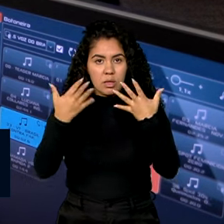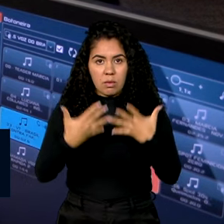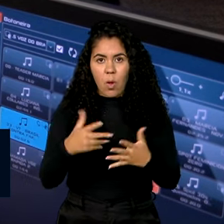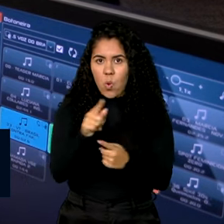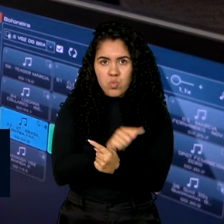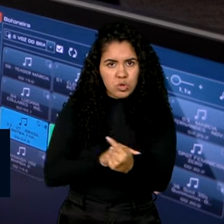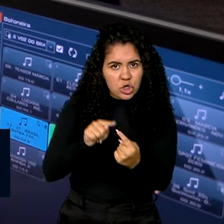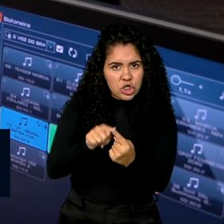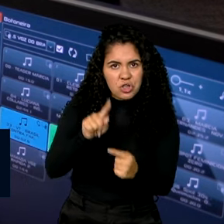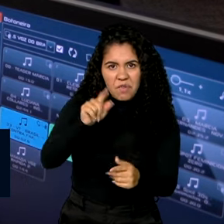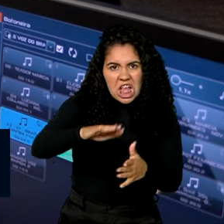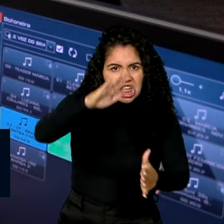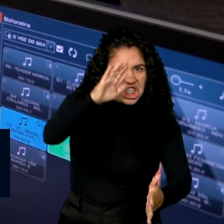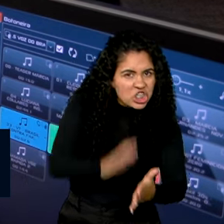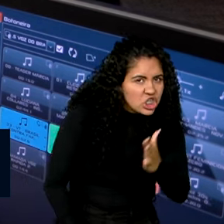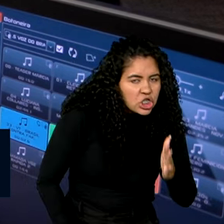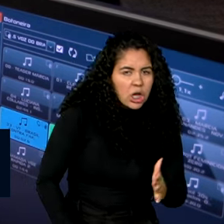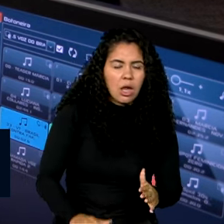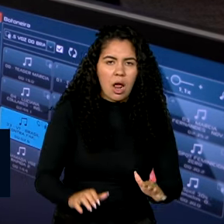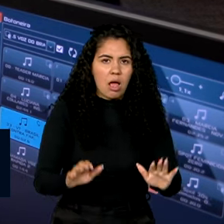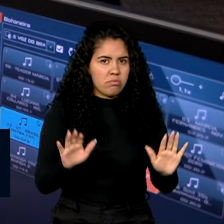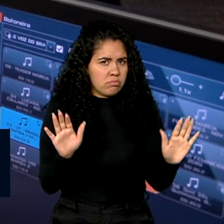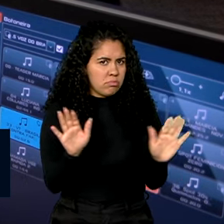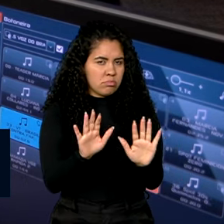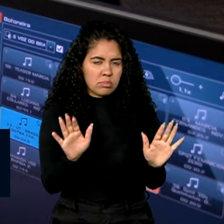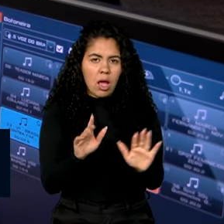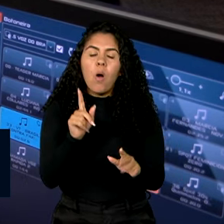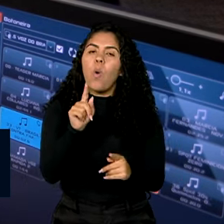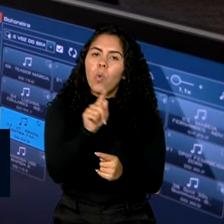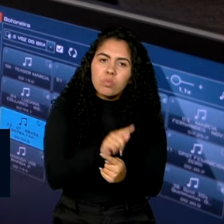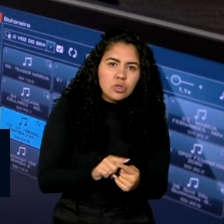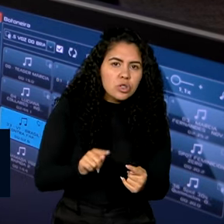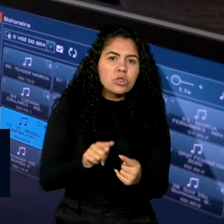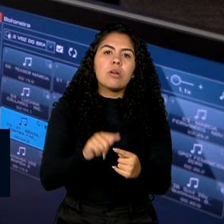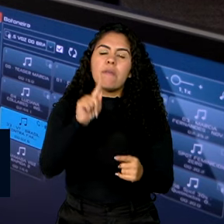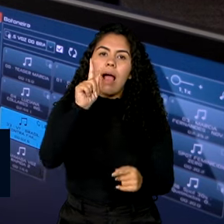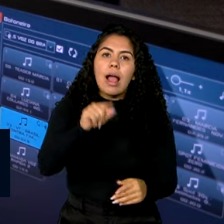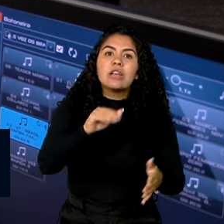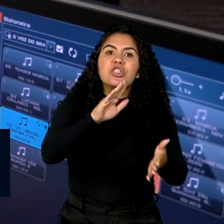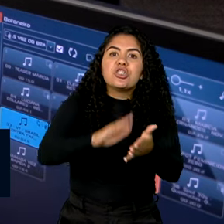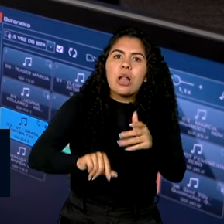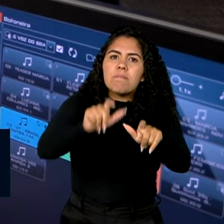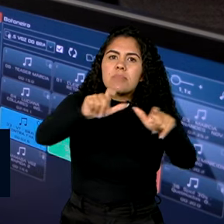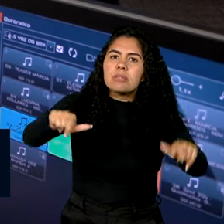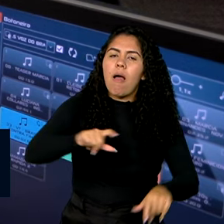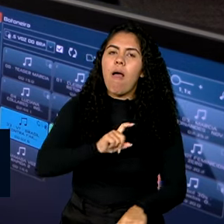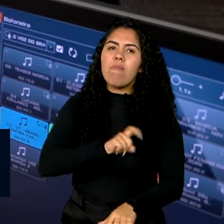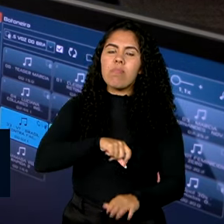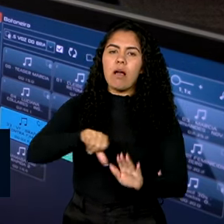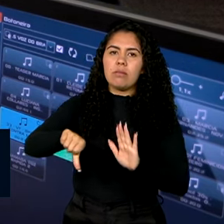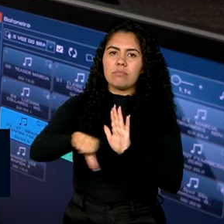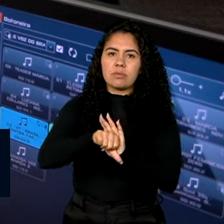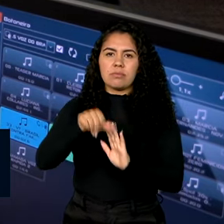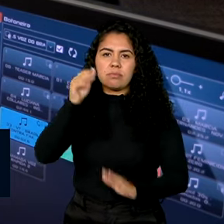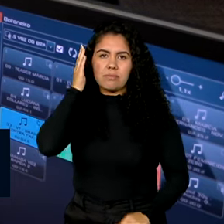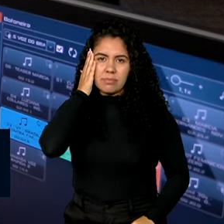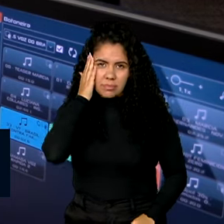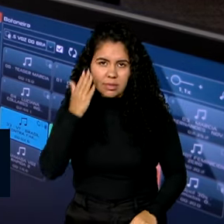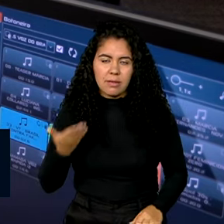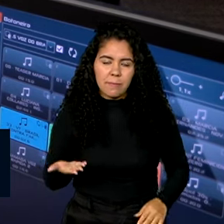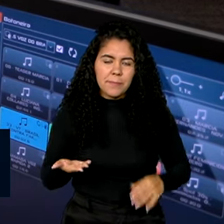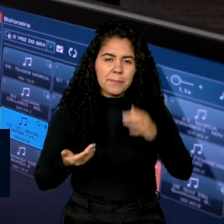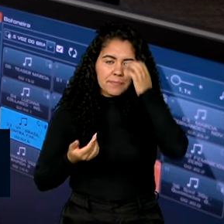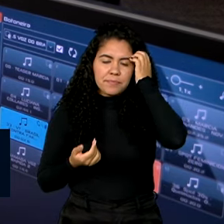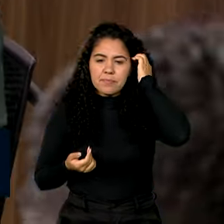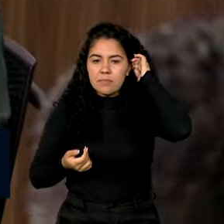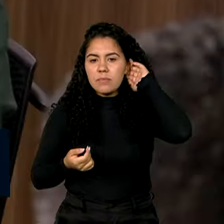objetivo de tirar o benefício das pessoas né o objetivo é tirar essas pessoas que quando recebem tiram